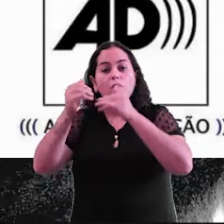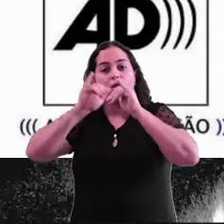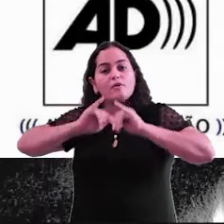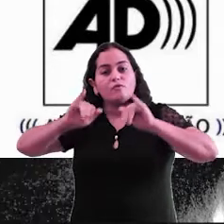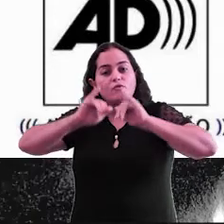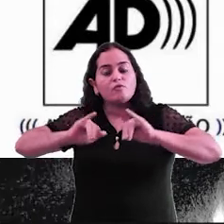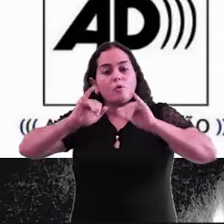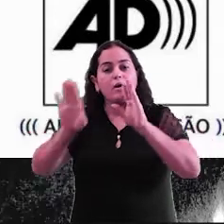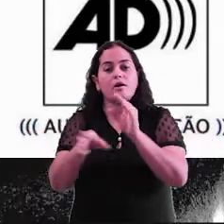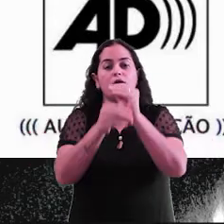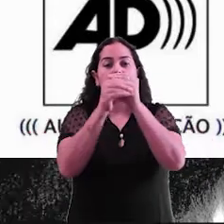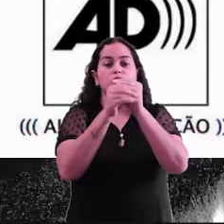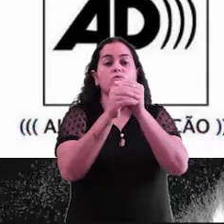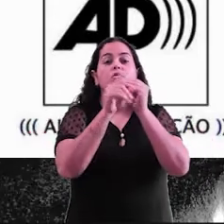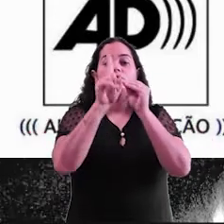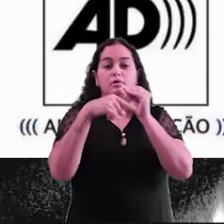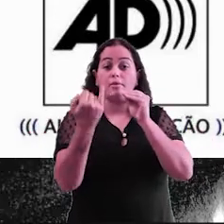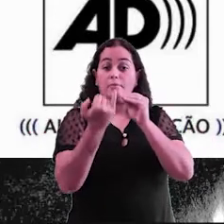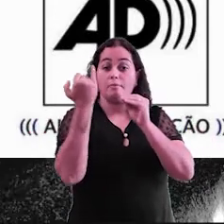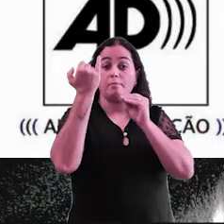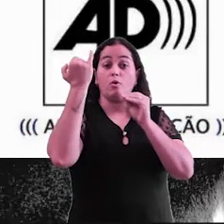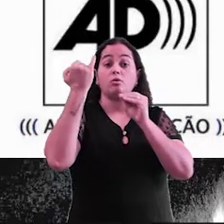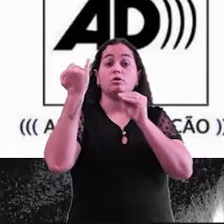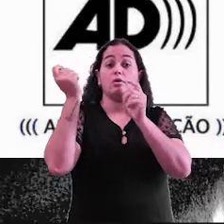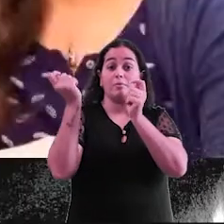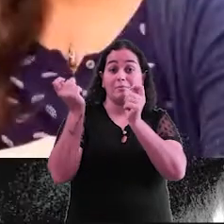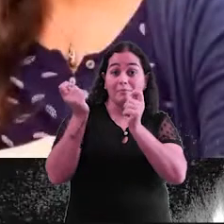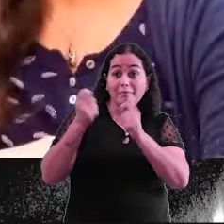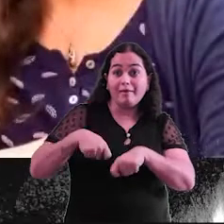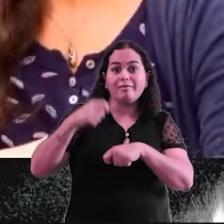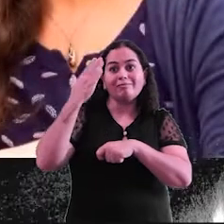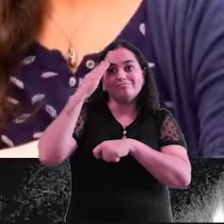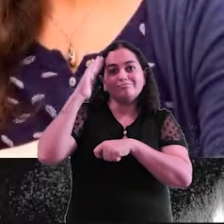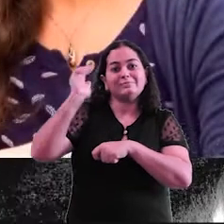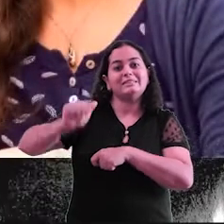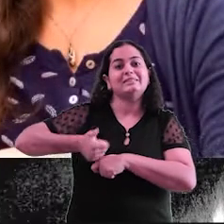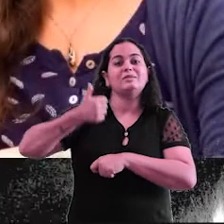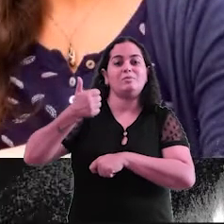compreensão da obra pelas pessoas com deficiência visual e intelectual.